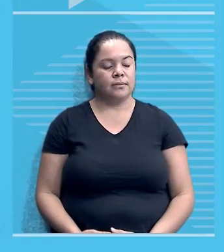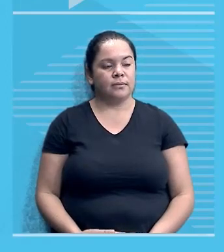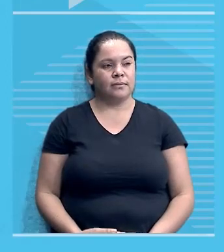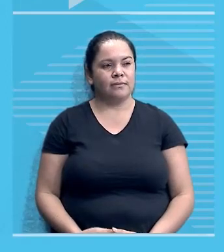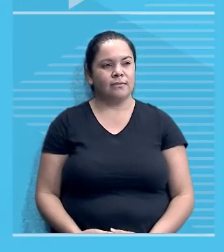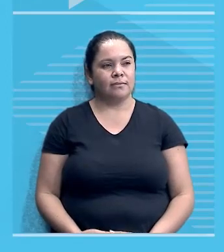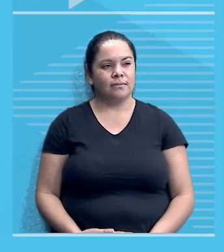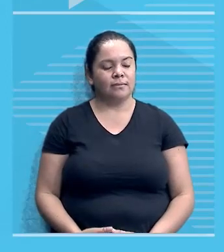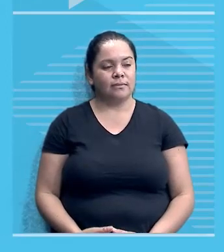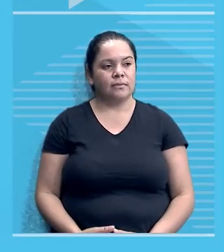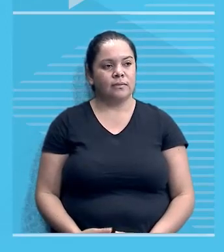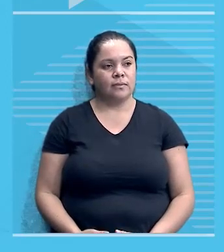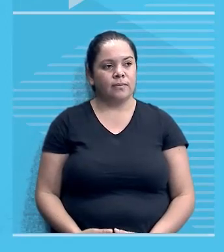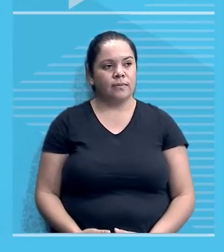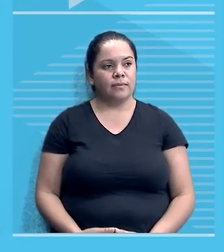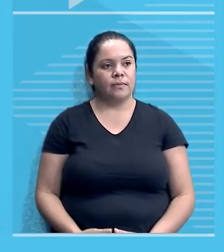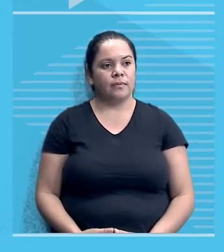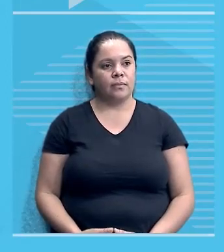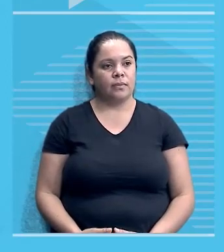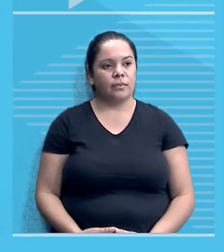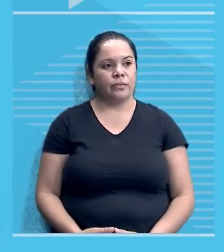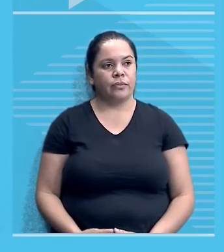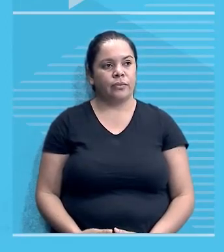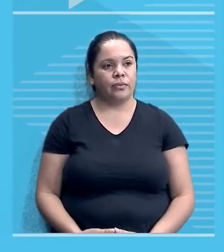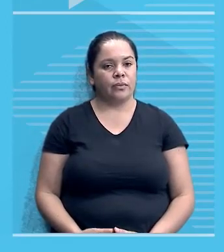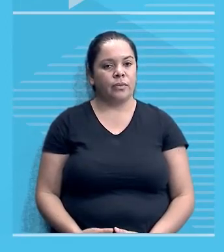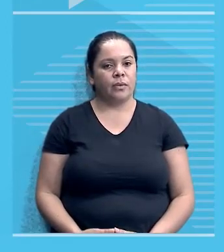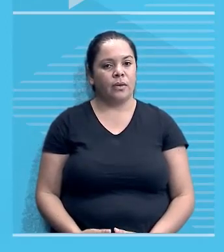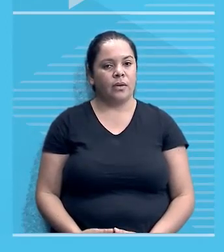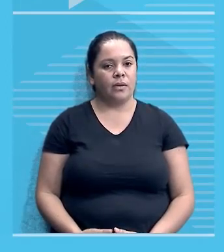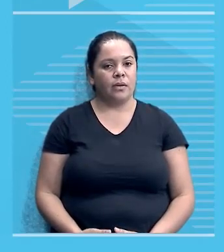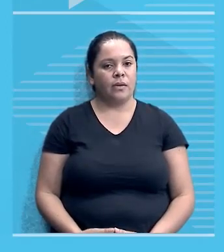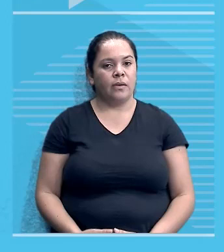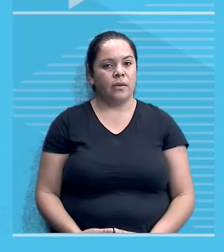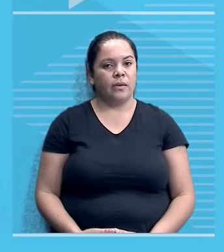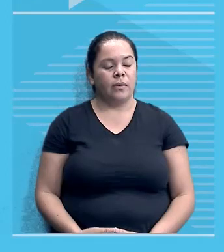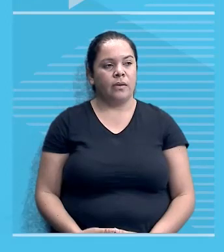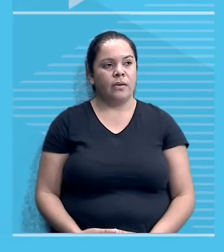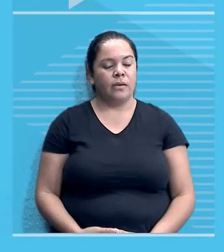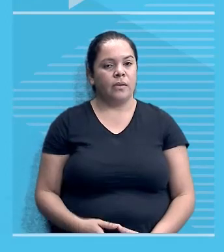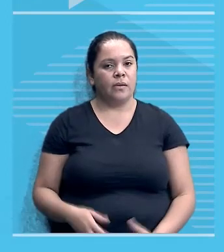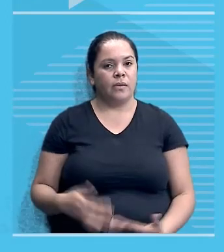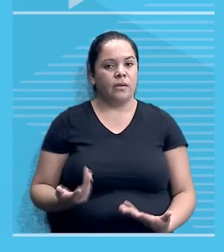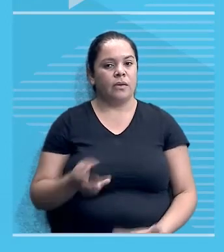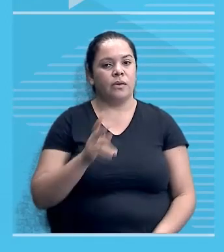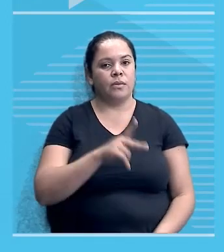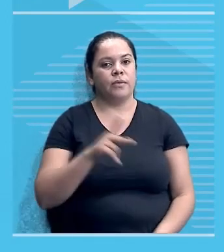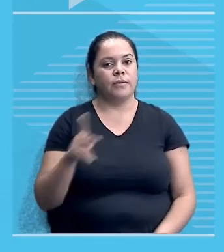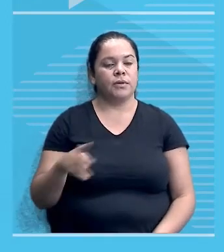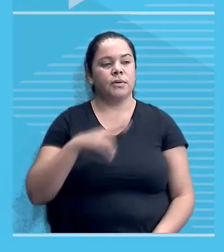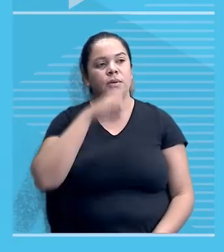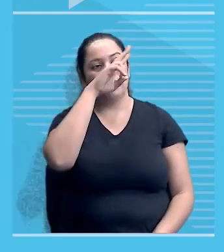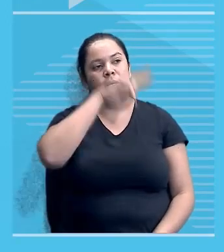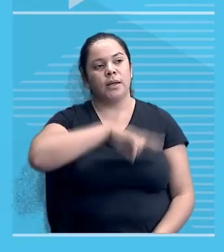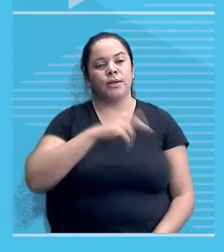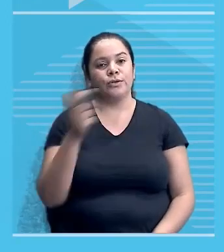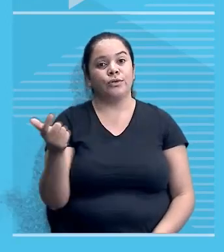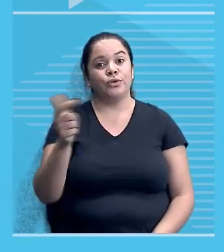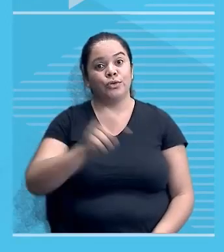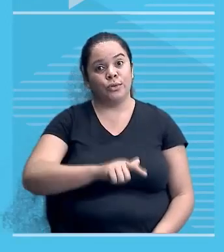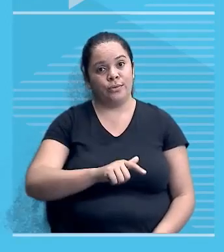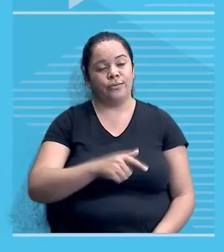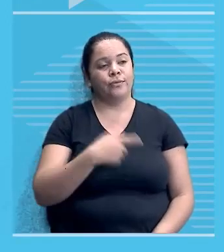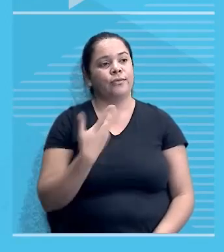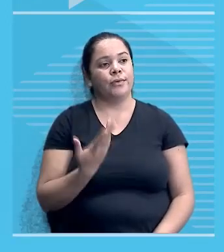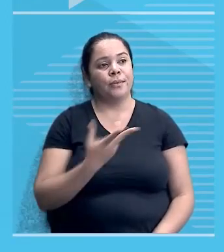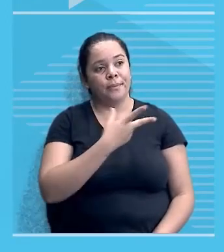olha no sexto de 2010 o IBGE constatou que a participação da população urbana no total Olha você vai ver que